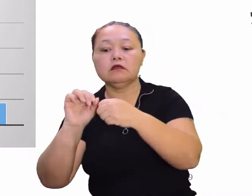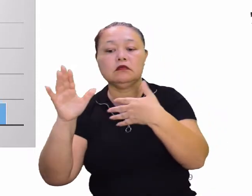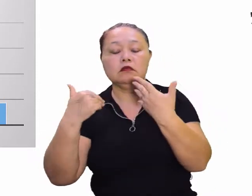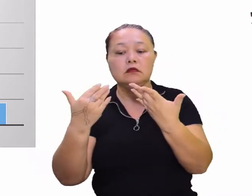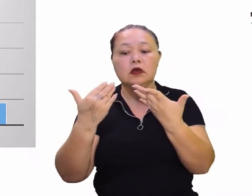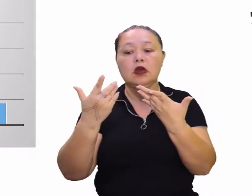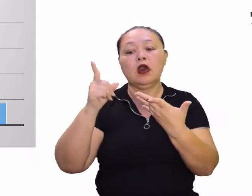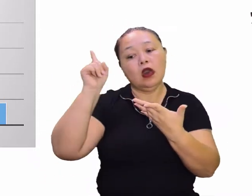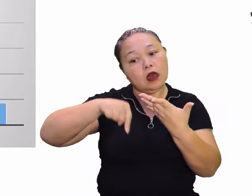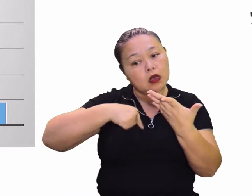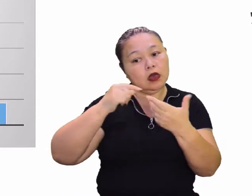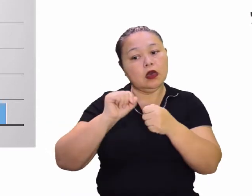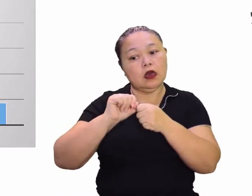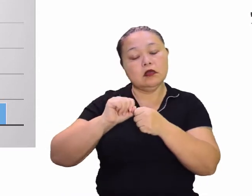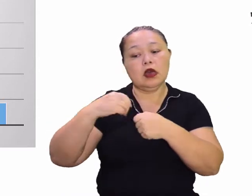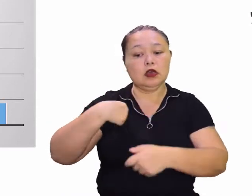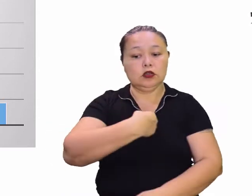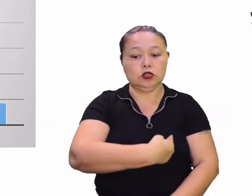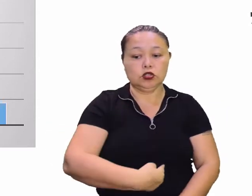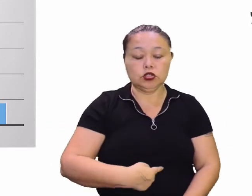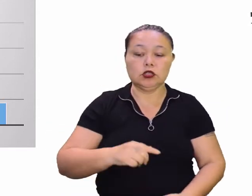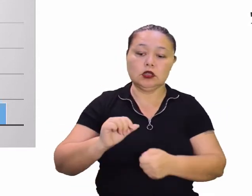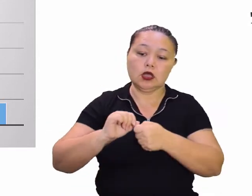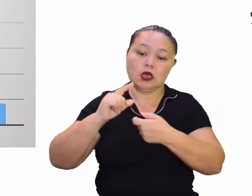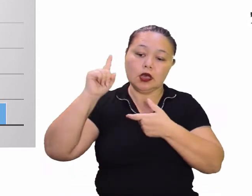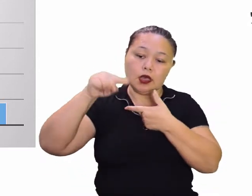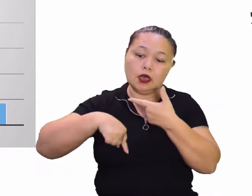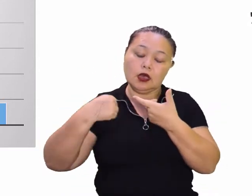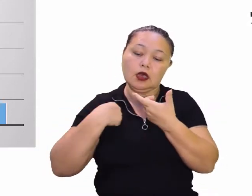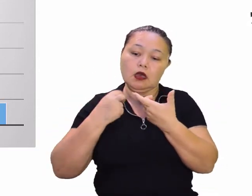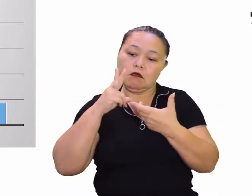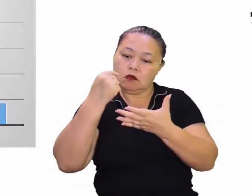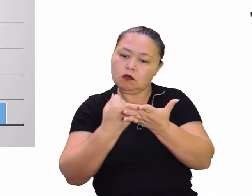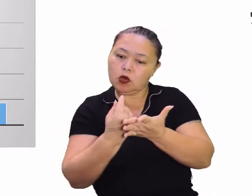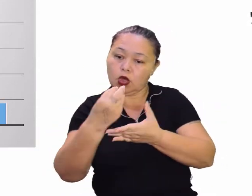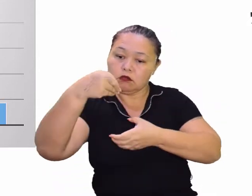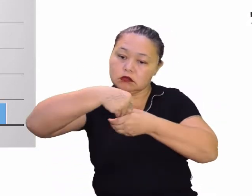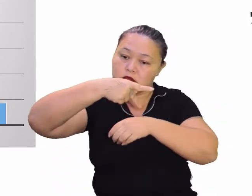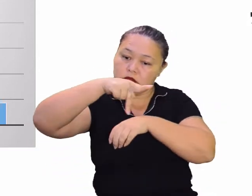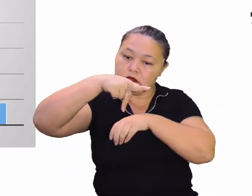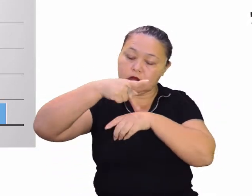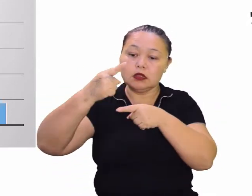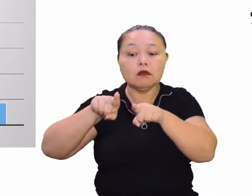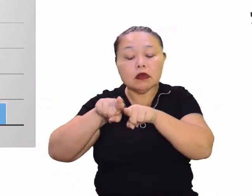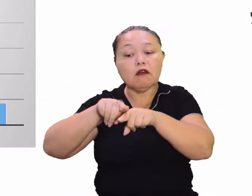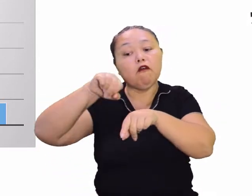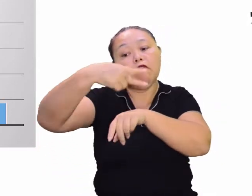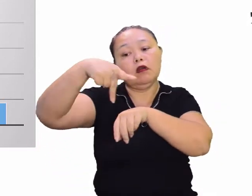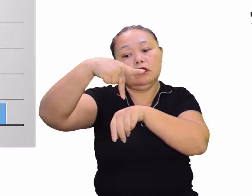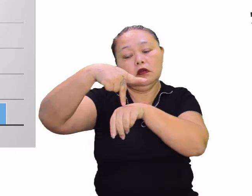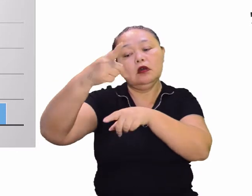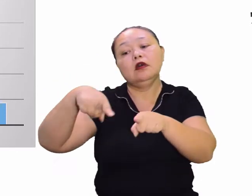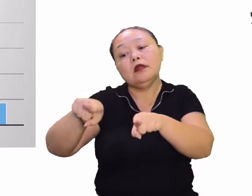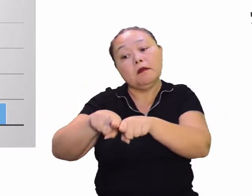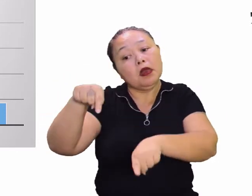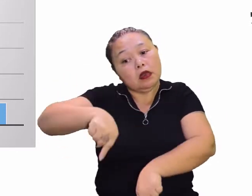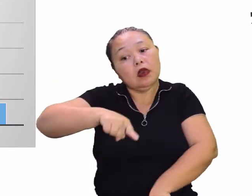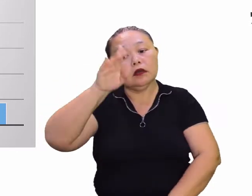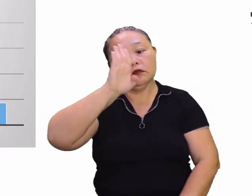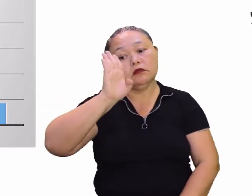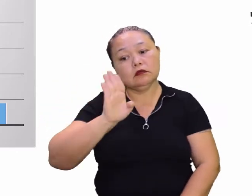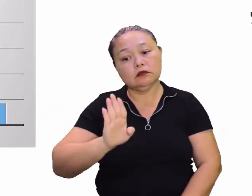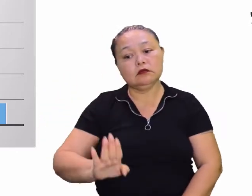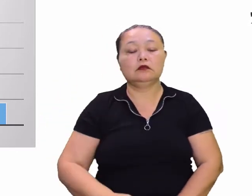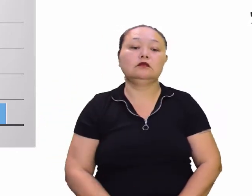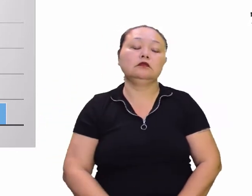ser a potência que é econômica interna, ela tem seus tentáculos em outros países, inclusive no Brasil.